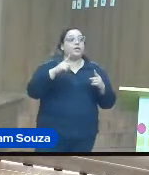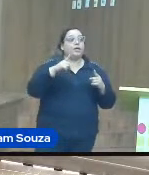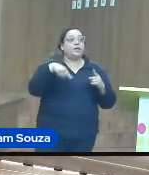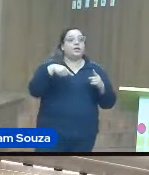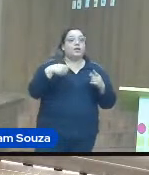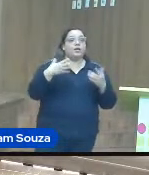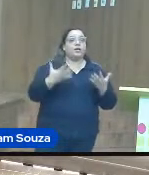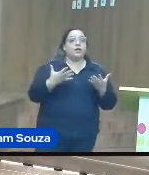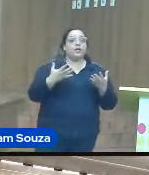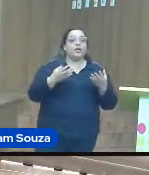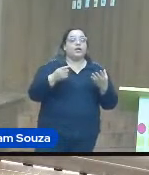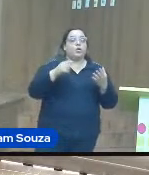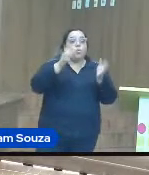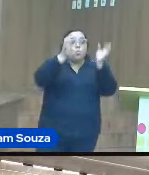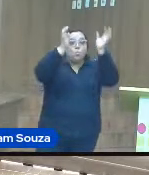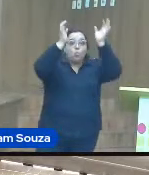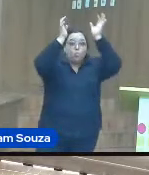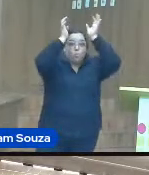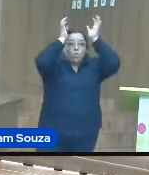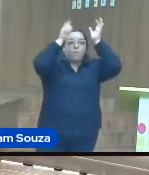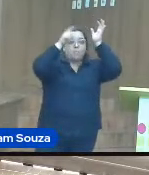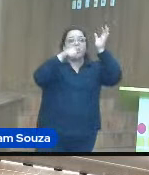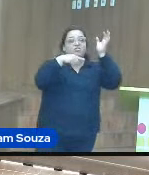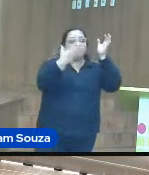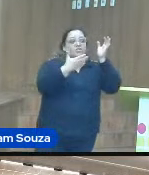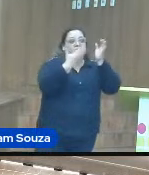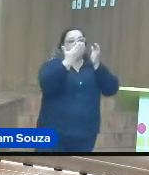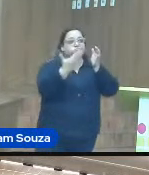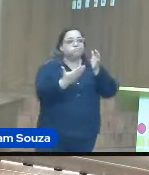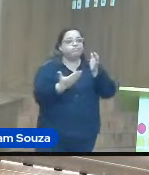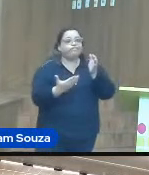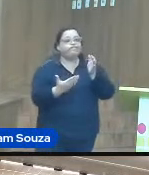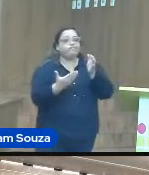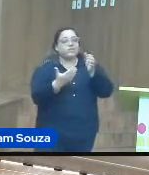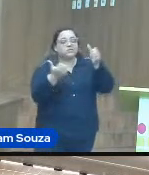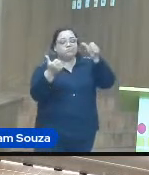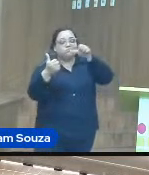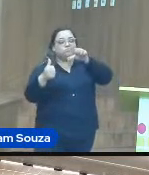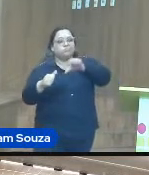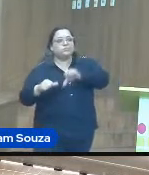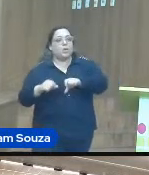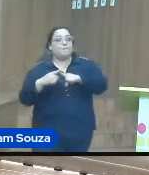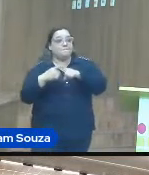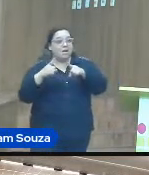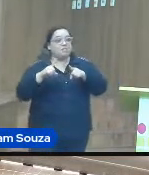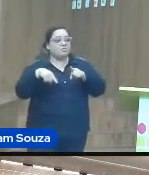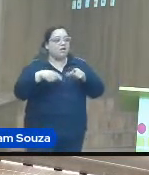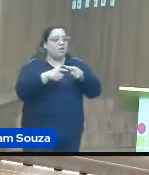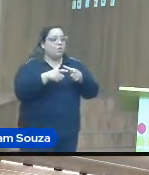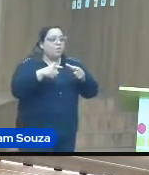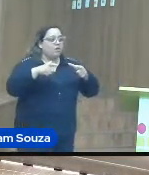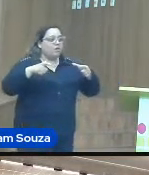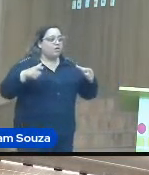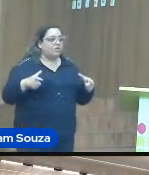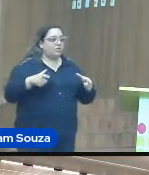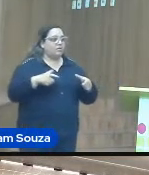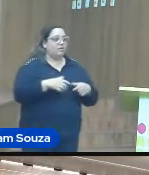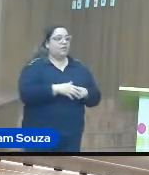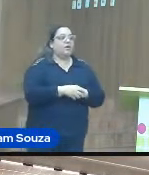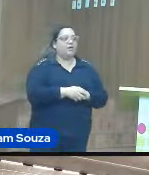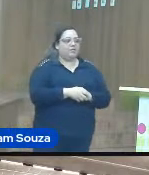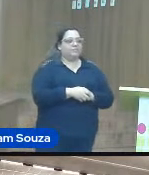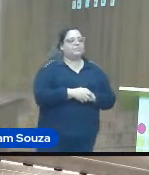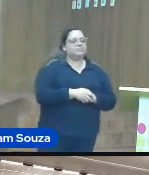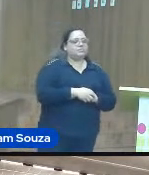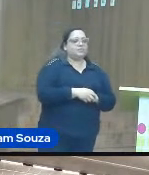era um império que estava em queda nesse momento, assim, mas ele ainda era muito grande. Mas dentre esses todos que estão aí, o